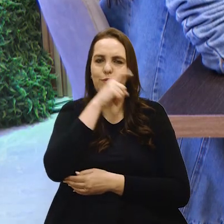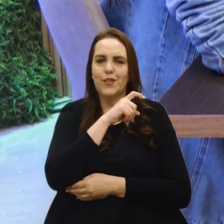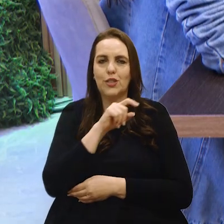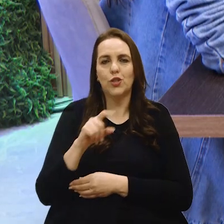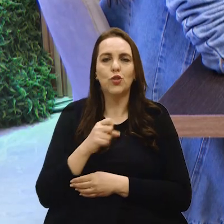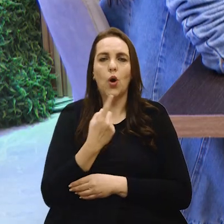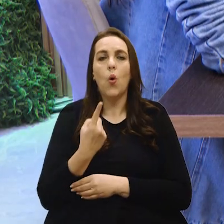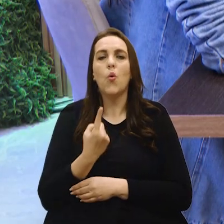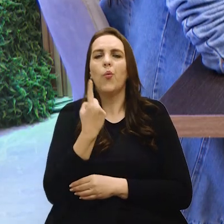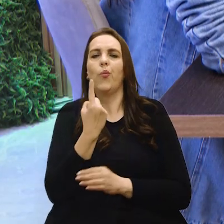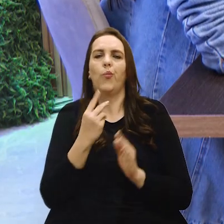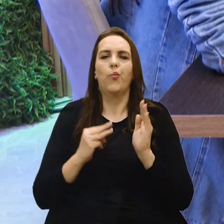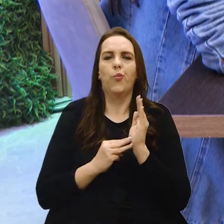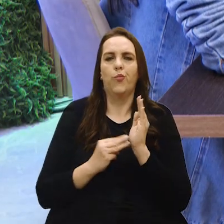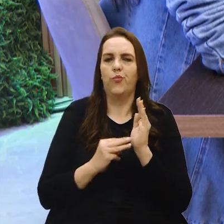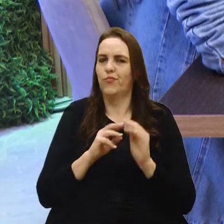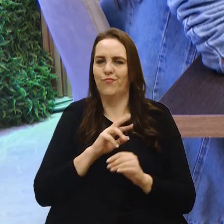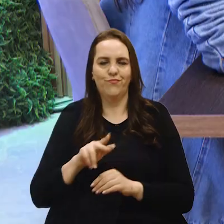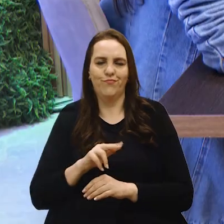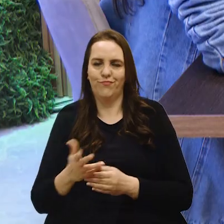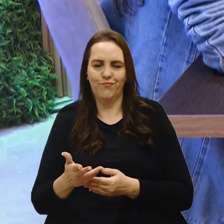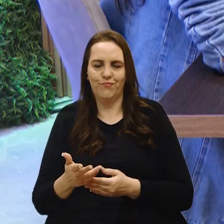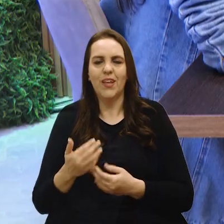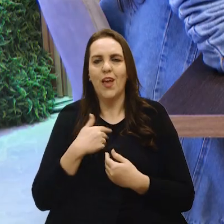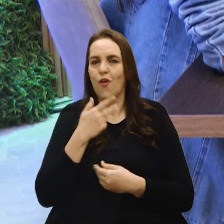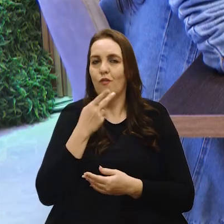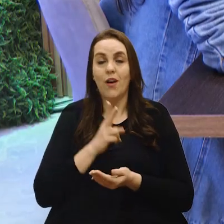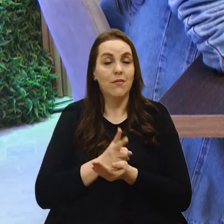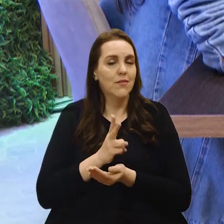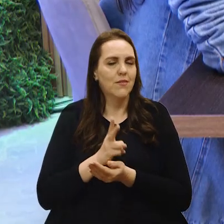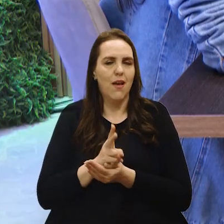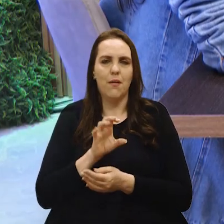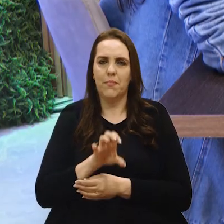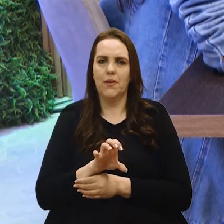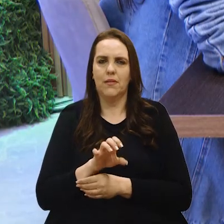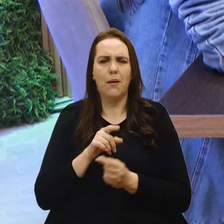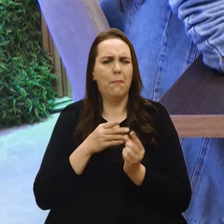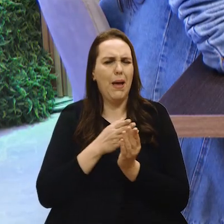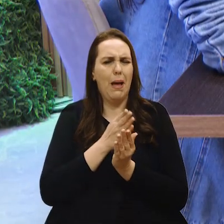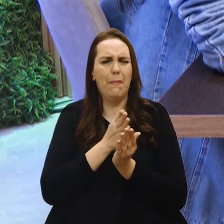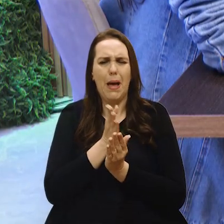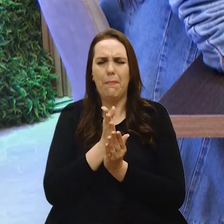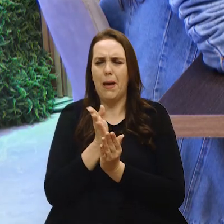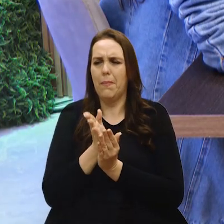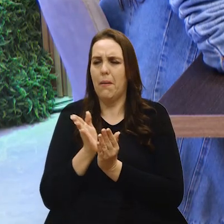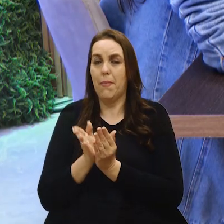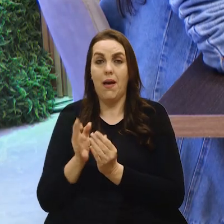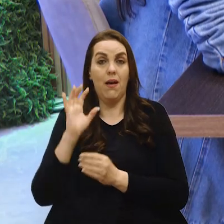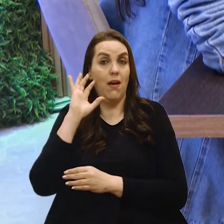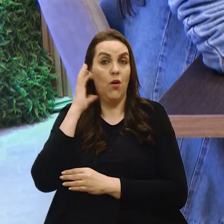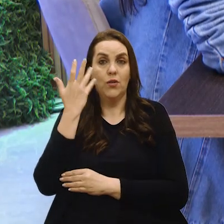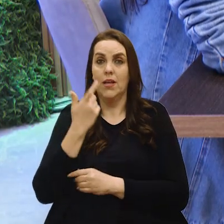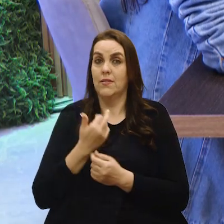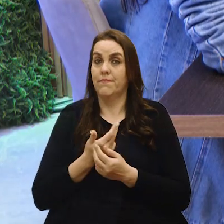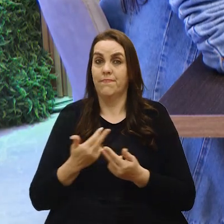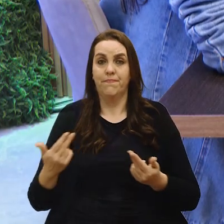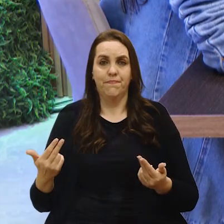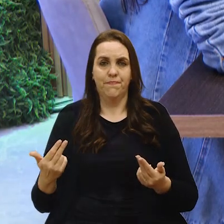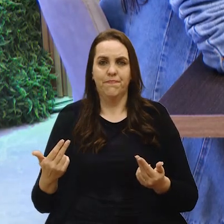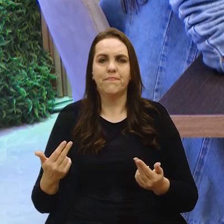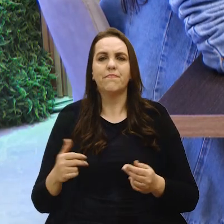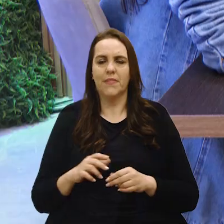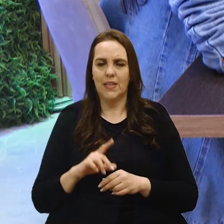falar só de uma causa, né? Então, assim, eu acho que é um ponto que eu bato, assim. Porque são muitas causas, né?